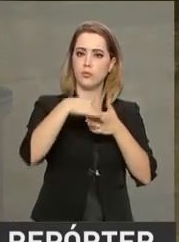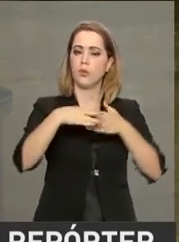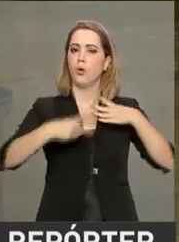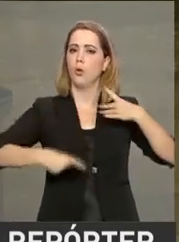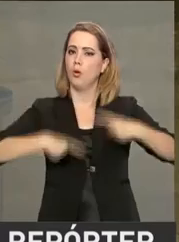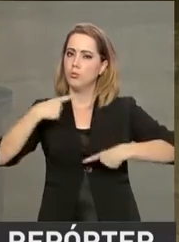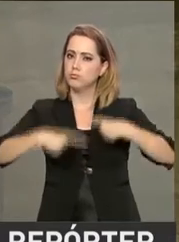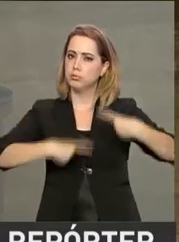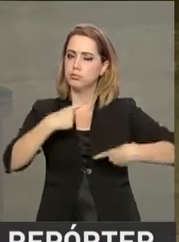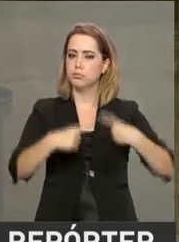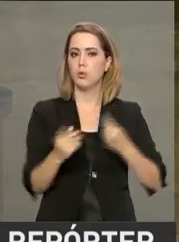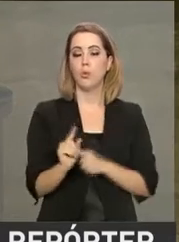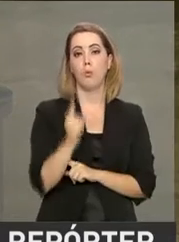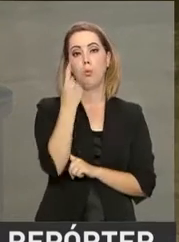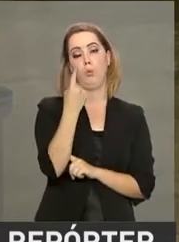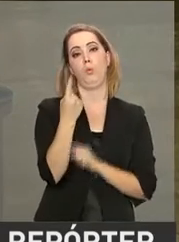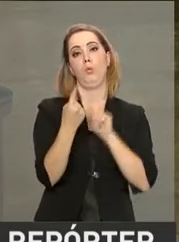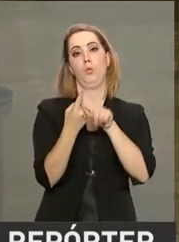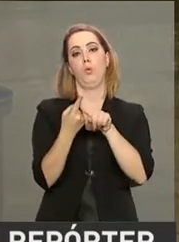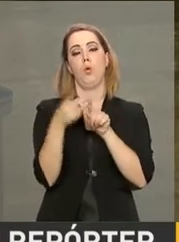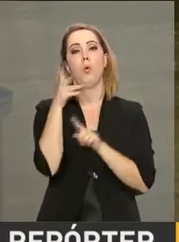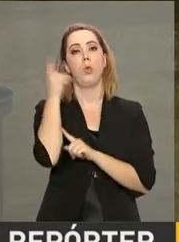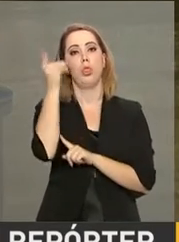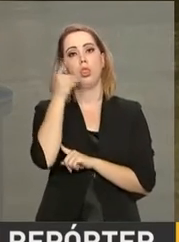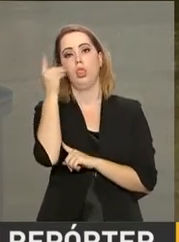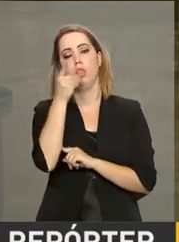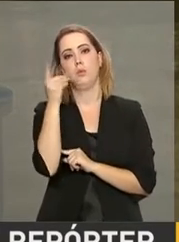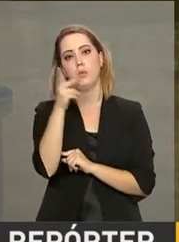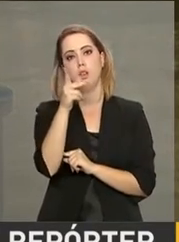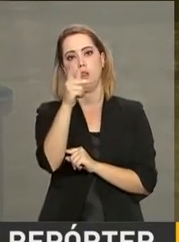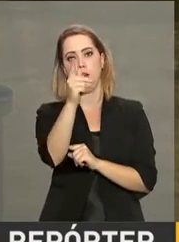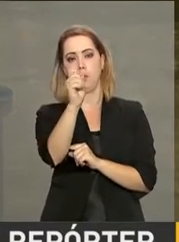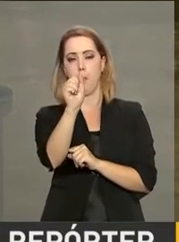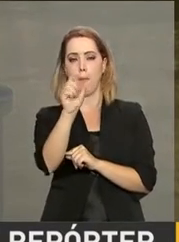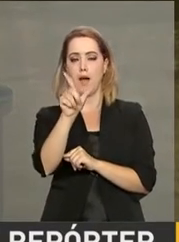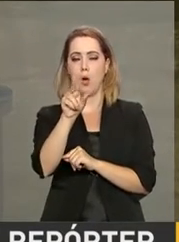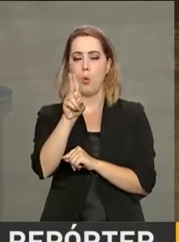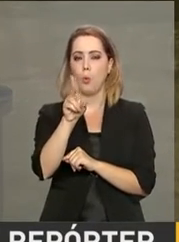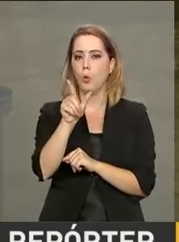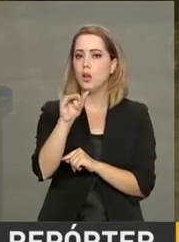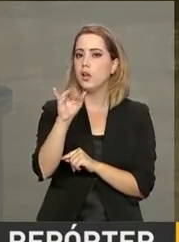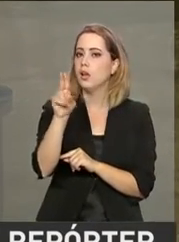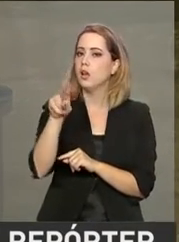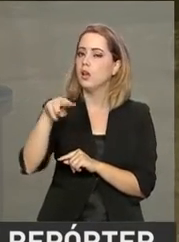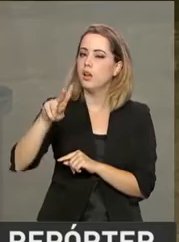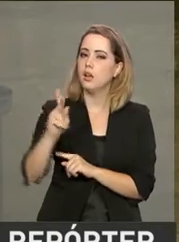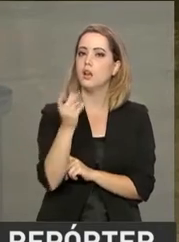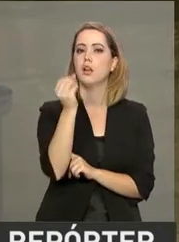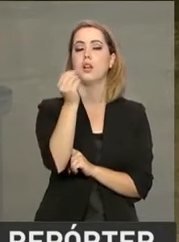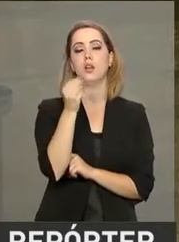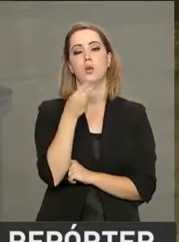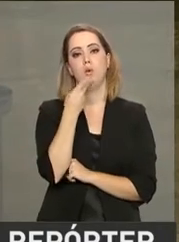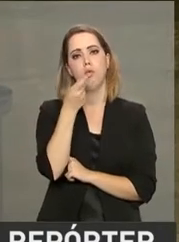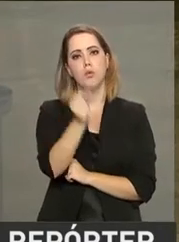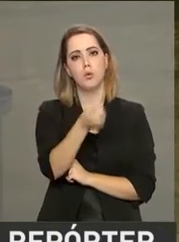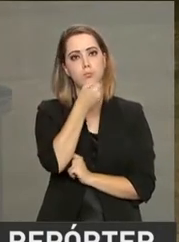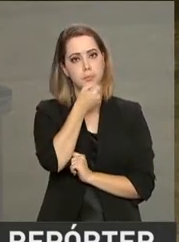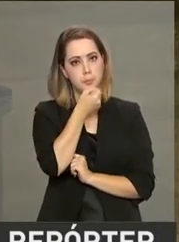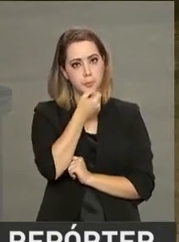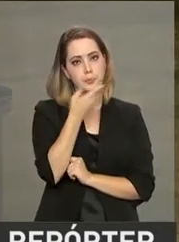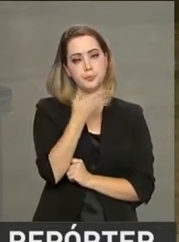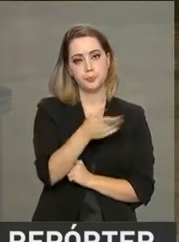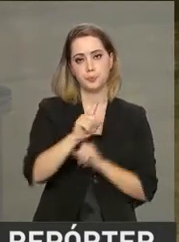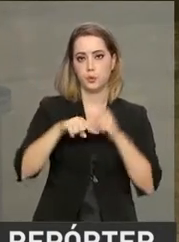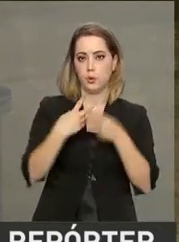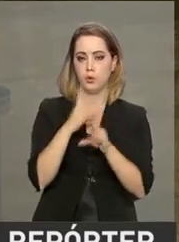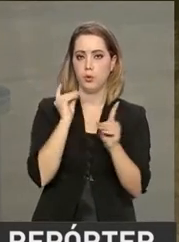aqui no Palácio do Planalto. Um deles, o deputado Paulinho da Força, do Solidariedade, conversou com jornalistas depois do encontro.